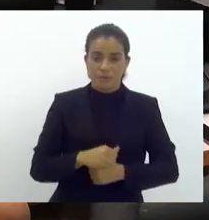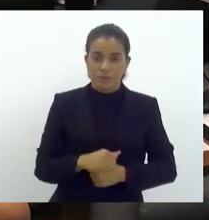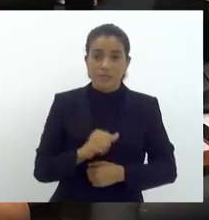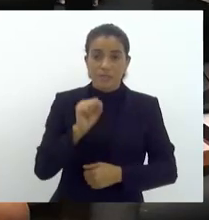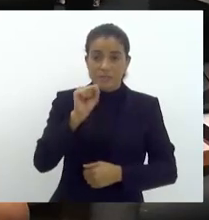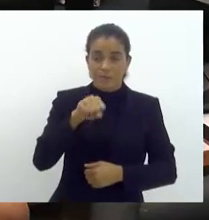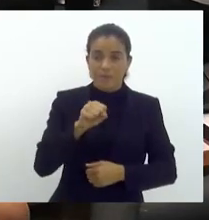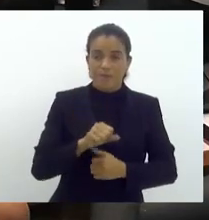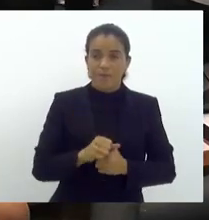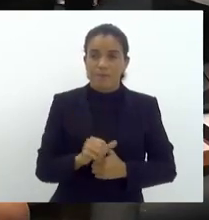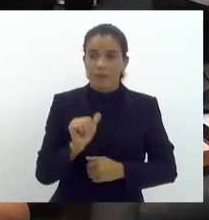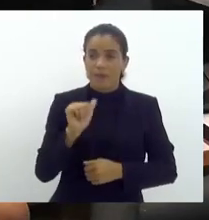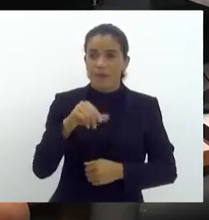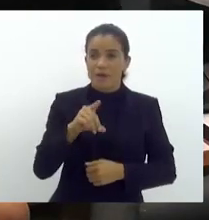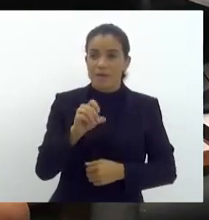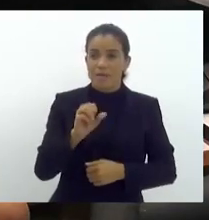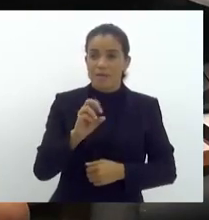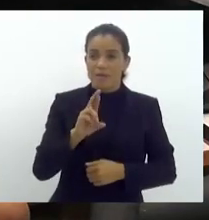Moraes